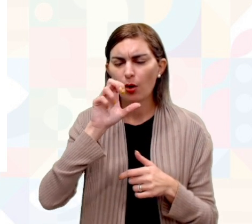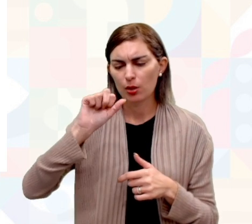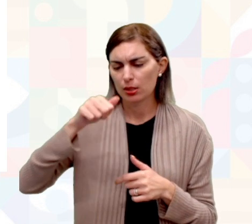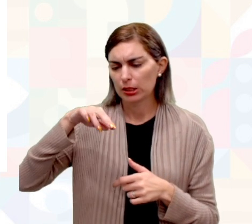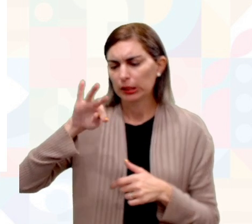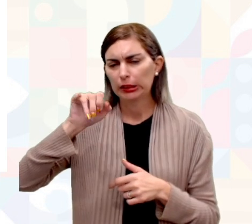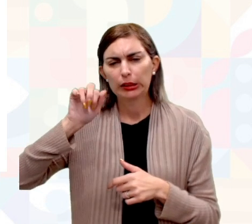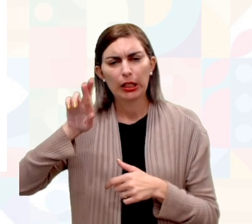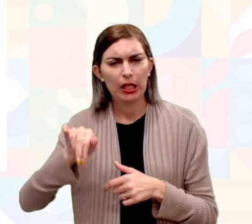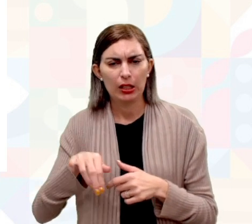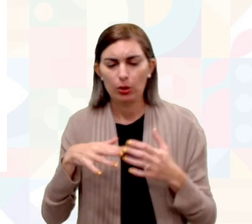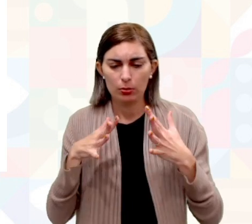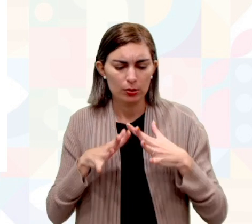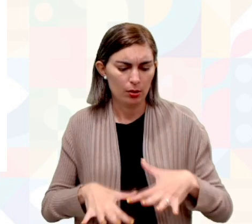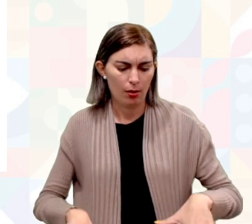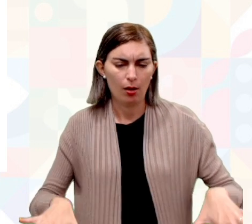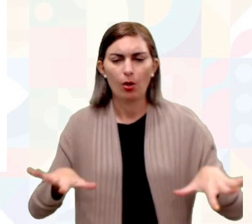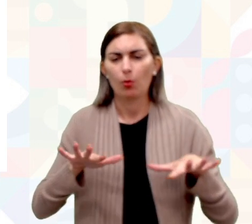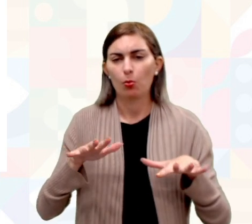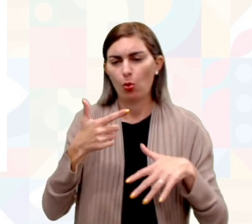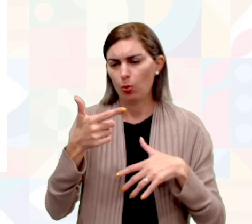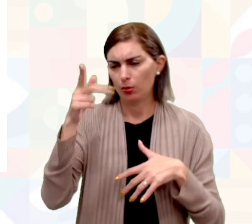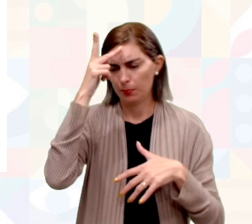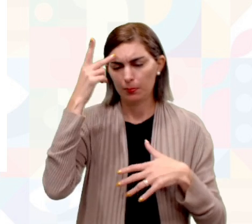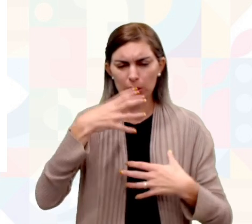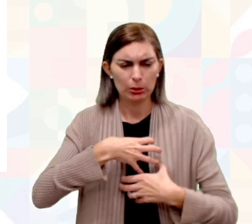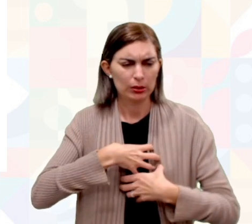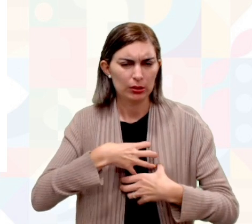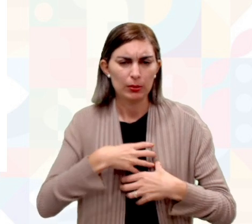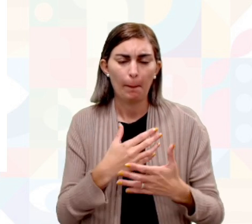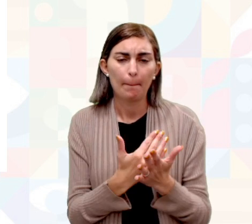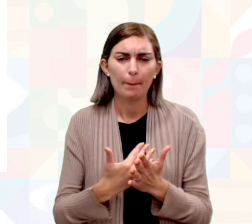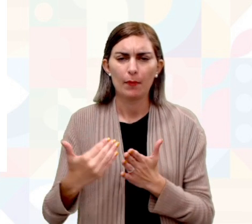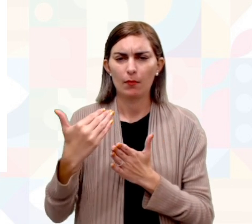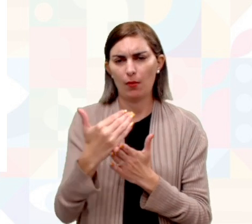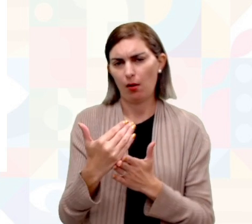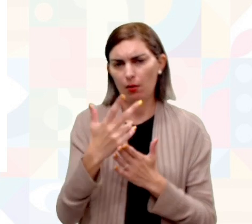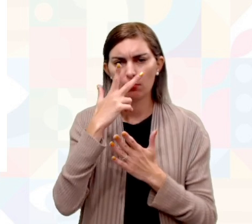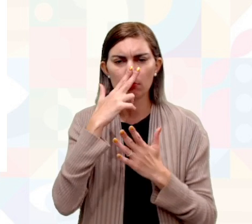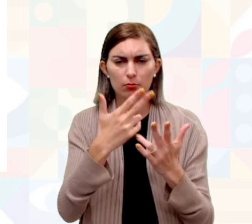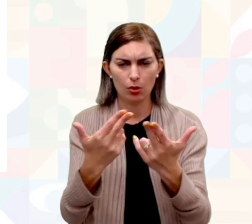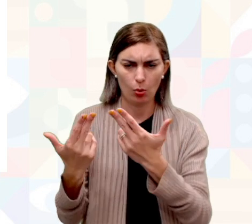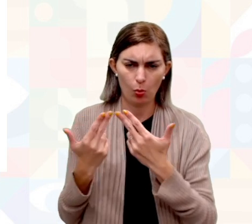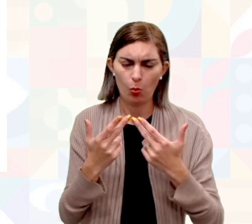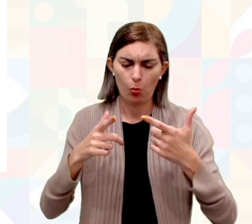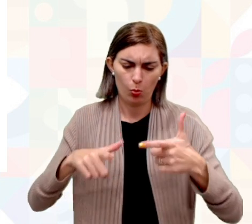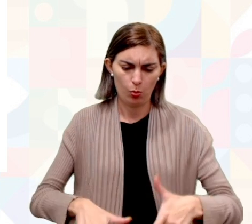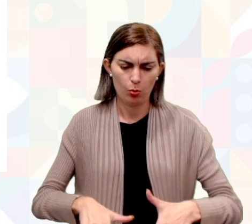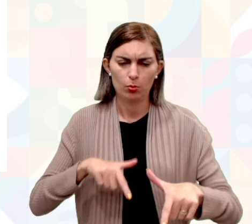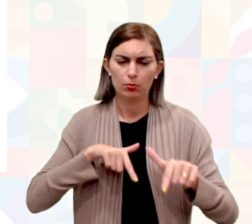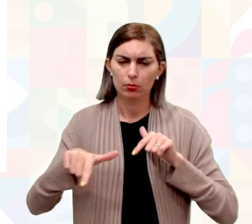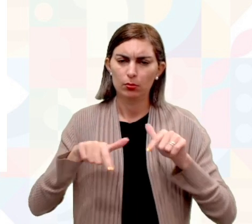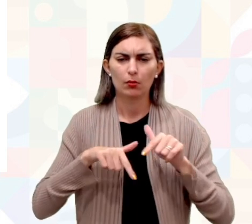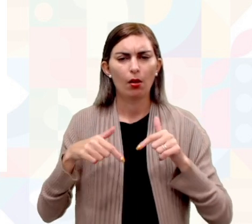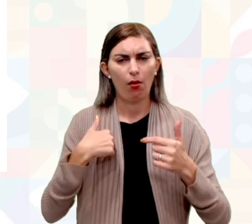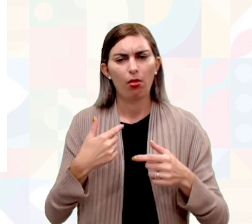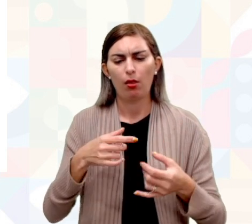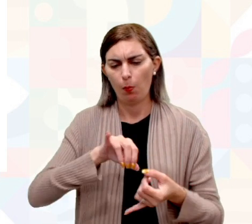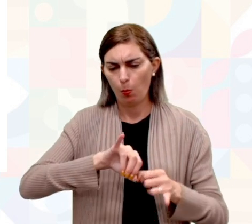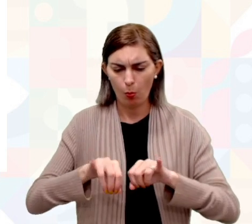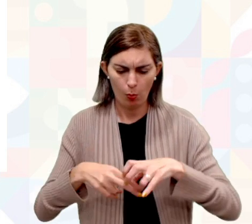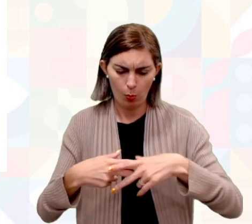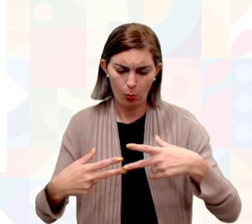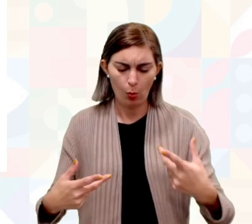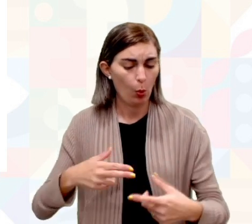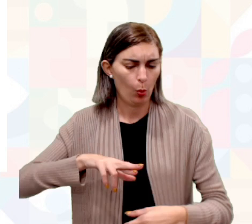de forma tranquila. Outras pessoas têm uma sensibilidade maior. Da mesma forma, no nosso ambiente laboral, há produtos, né, que